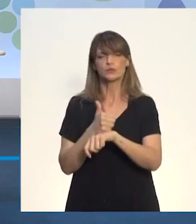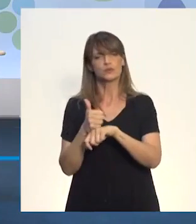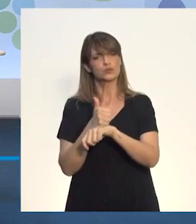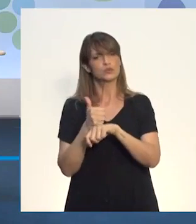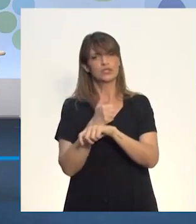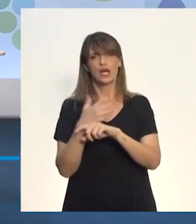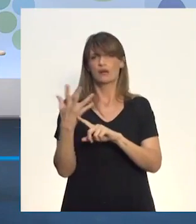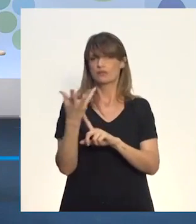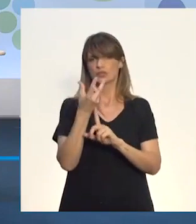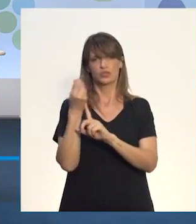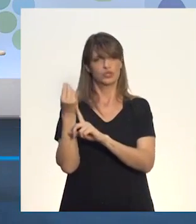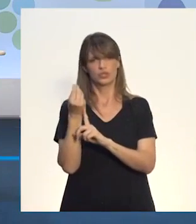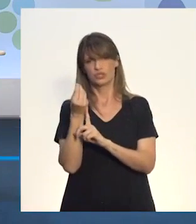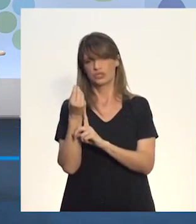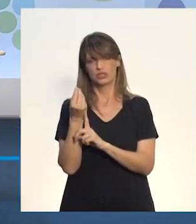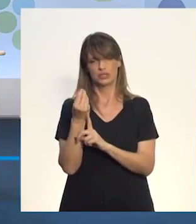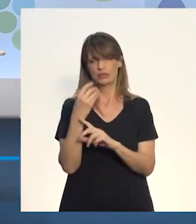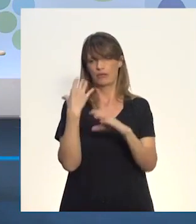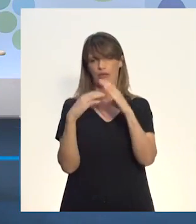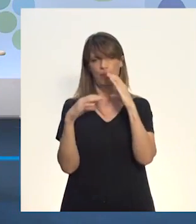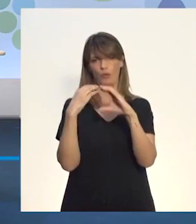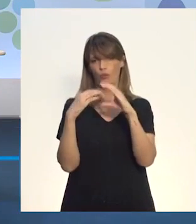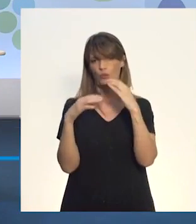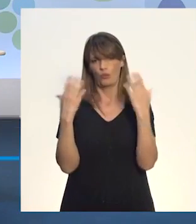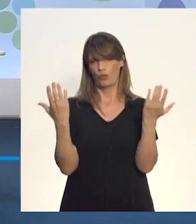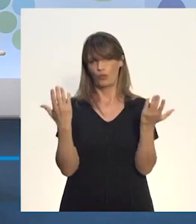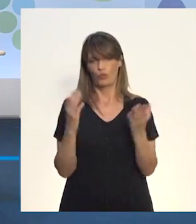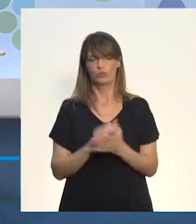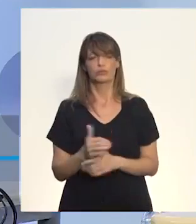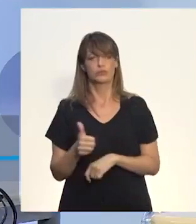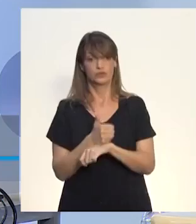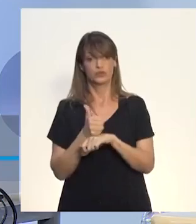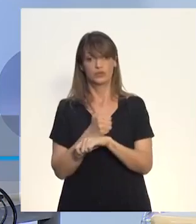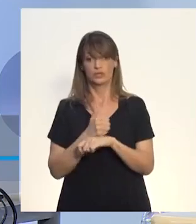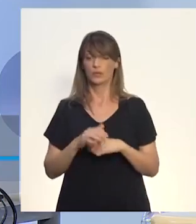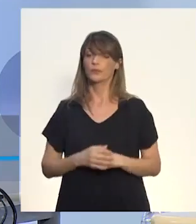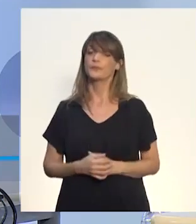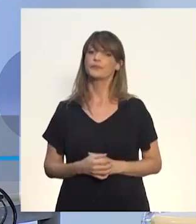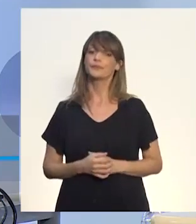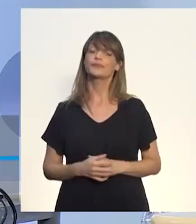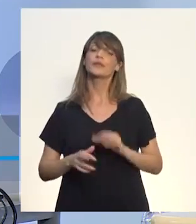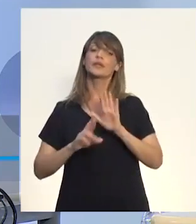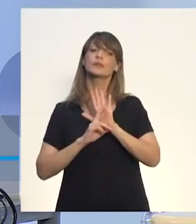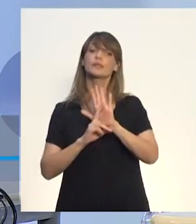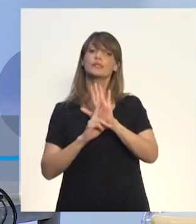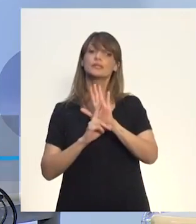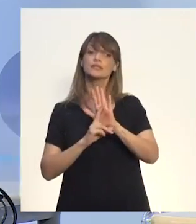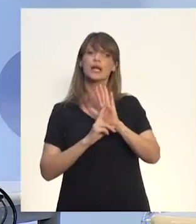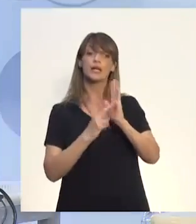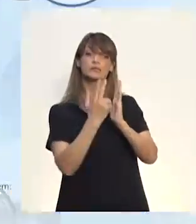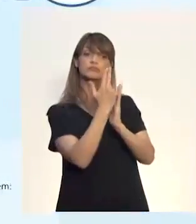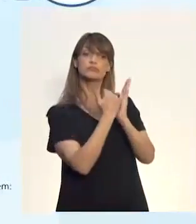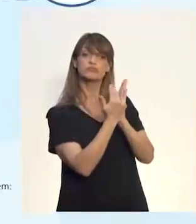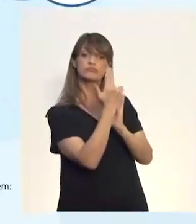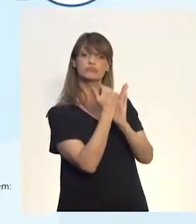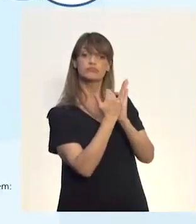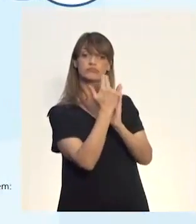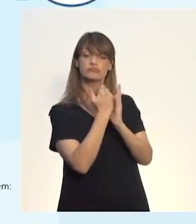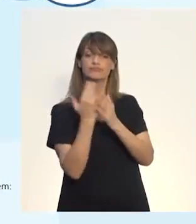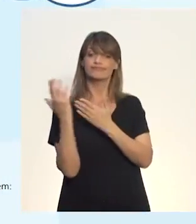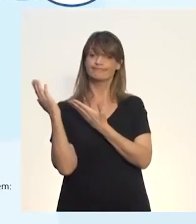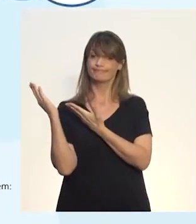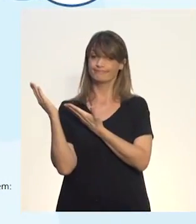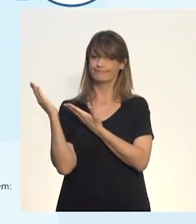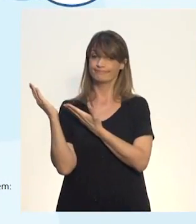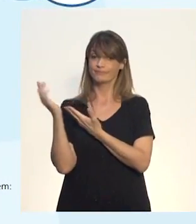enfim. E aí está representado aí, né, pelo Pissarro nessa obra. Mas, como vocês